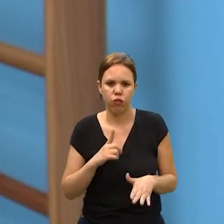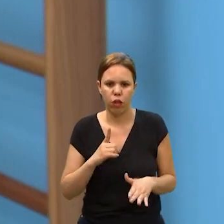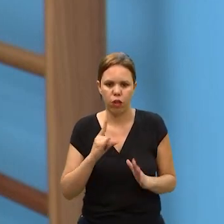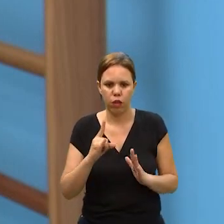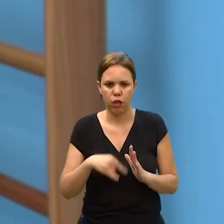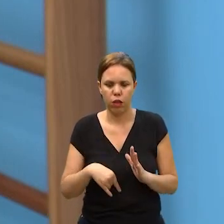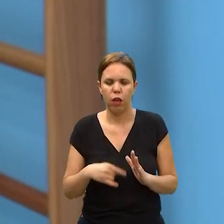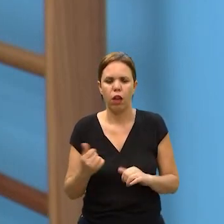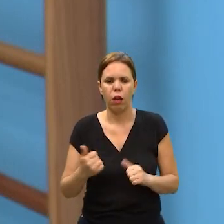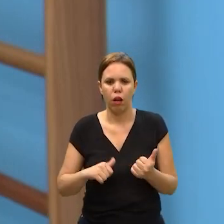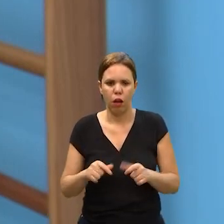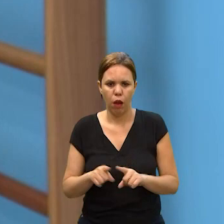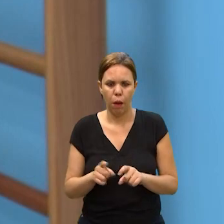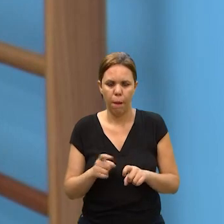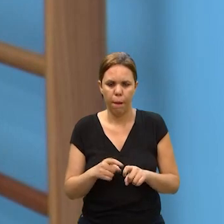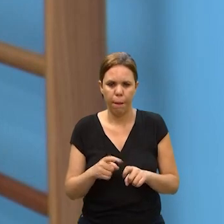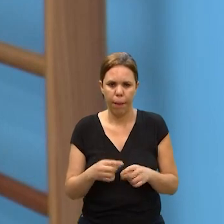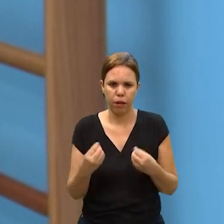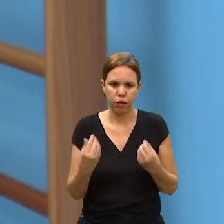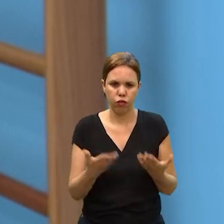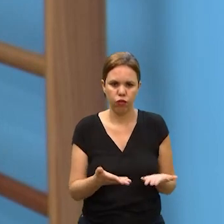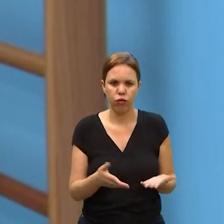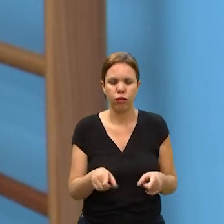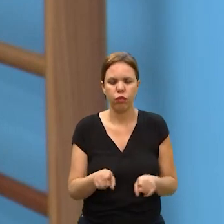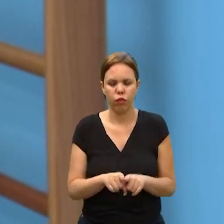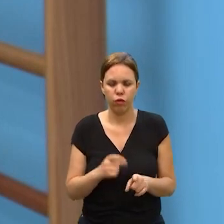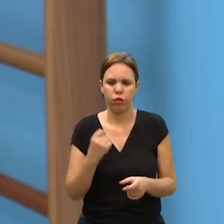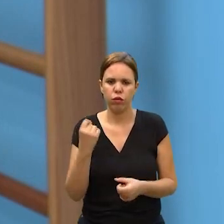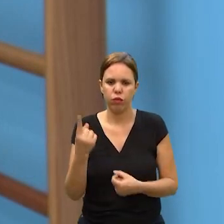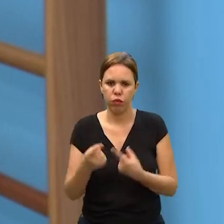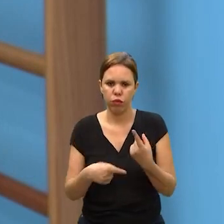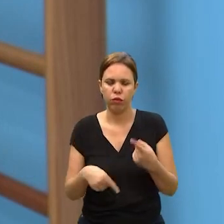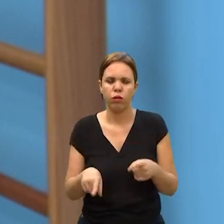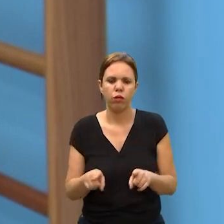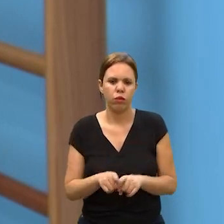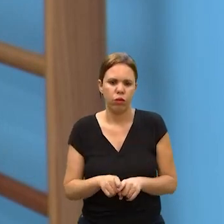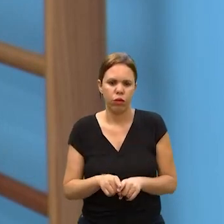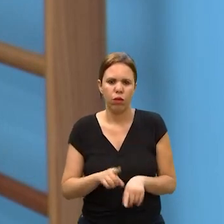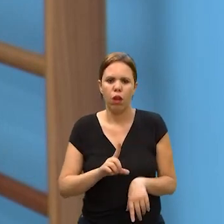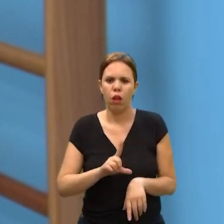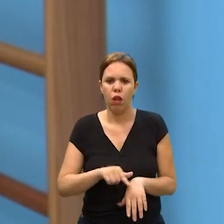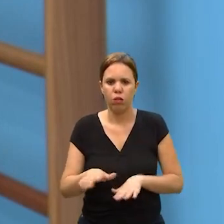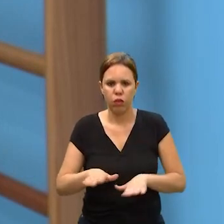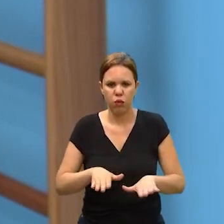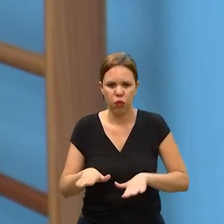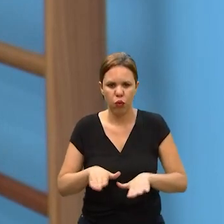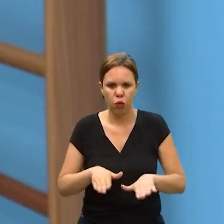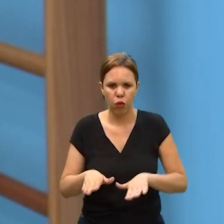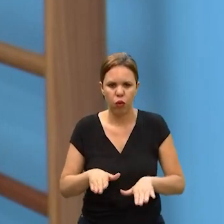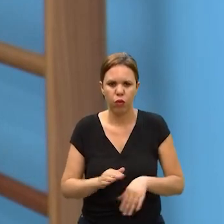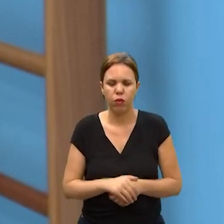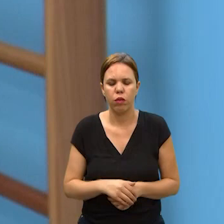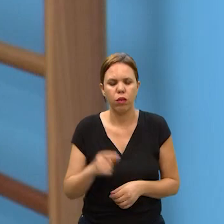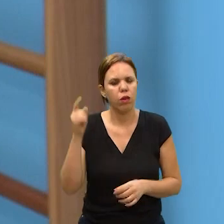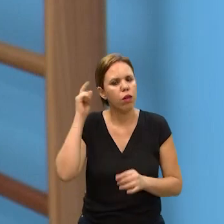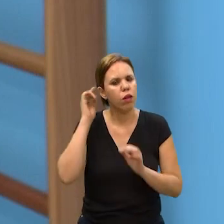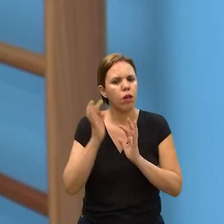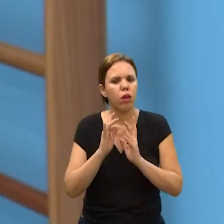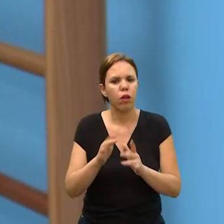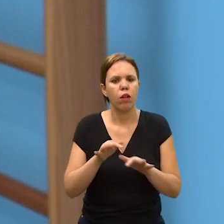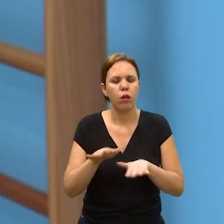com o diagnóstico já fechado, né, pelo médico, mas também tem alguns casos que eles chegam com atraso motor ou